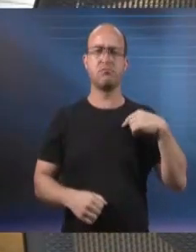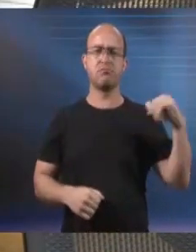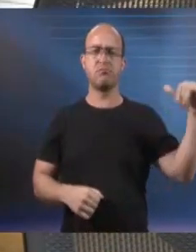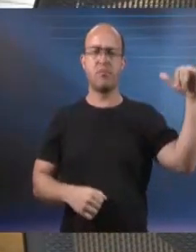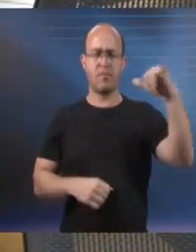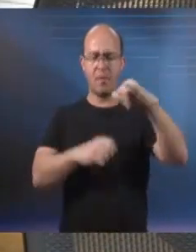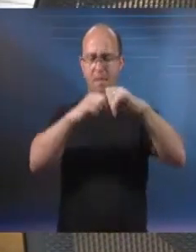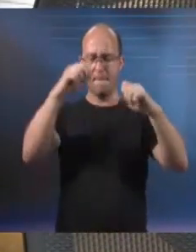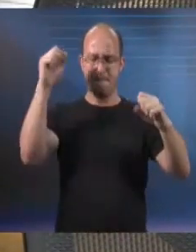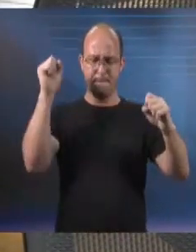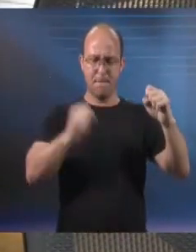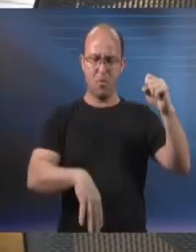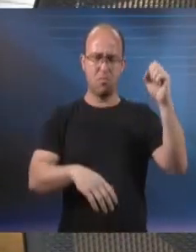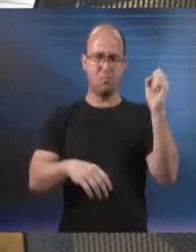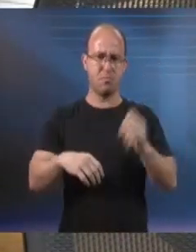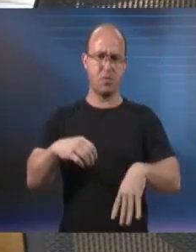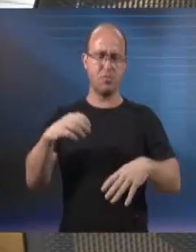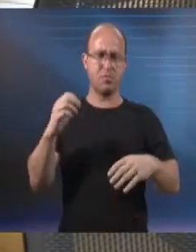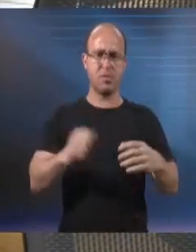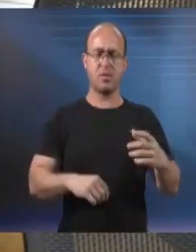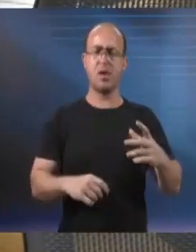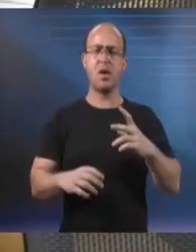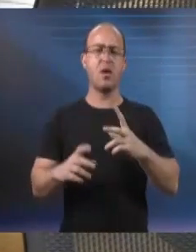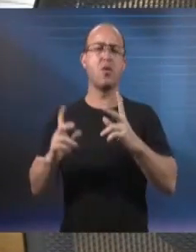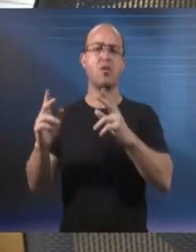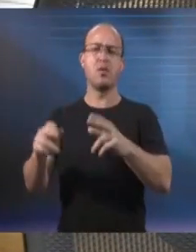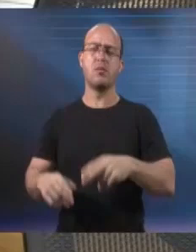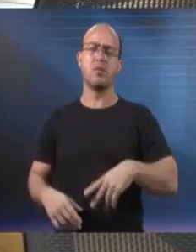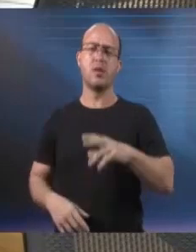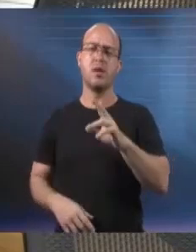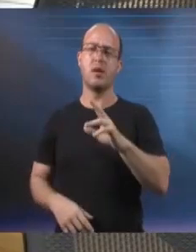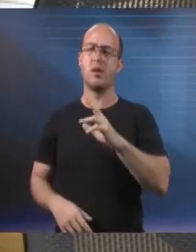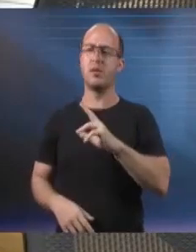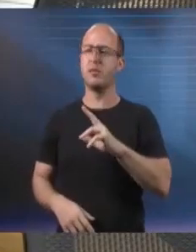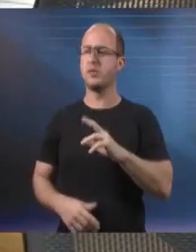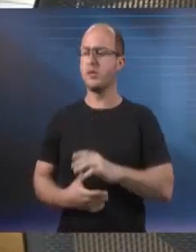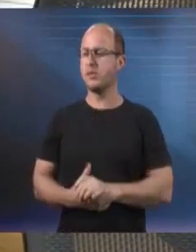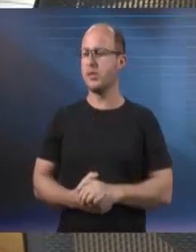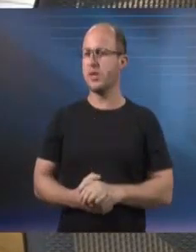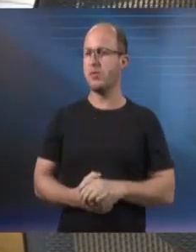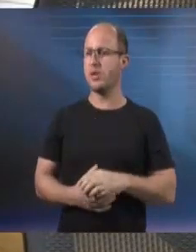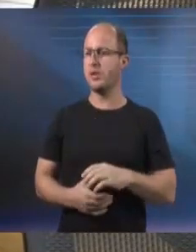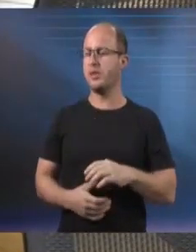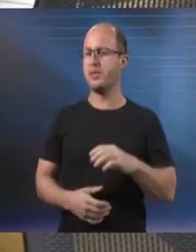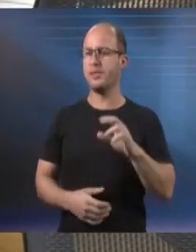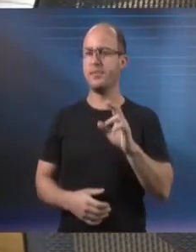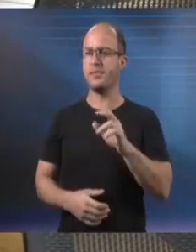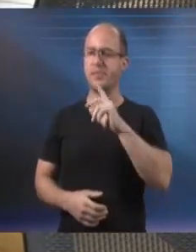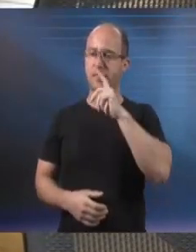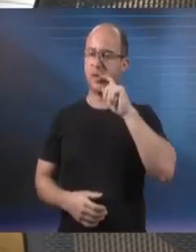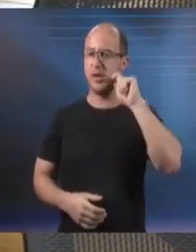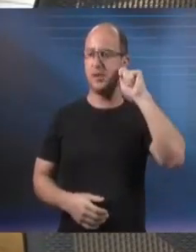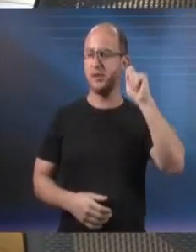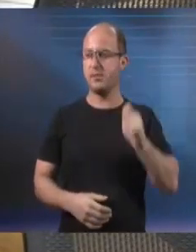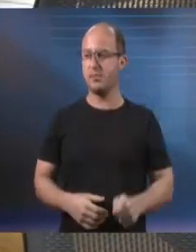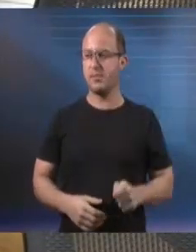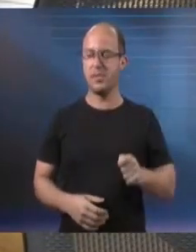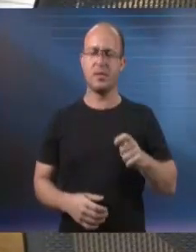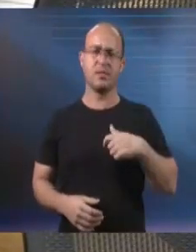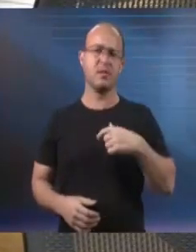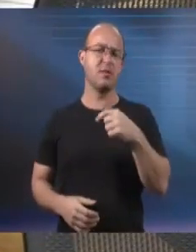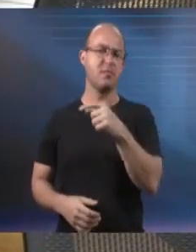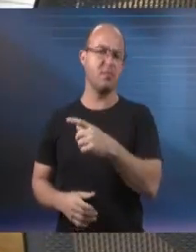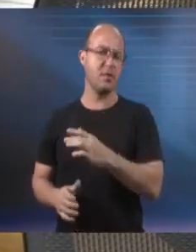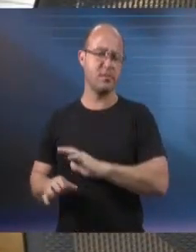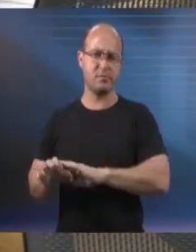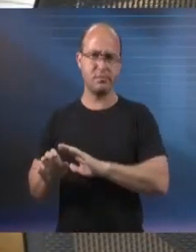bombardeadas. Parece que estamos na Ucrânia, onde está acontecendo uma guerra. Buraco atrás de buraco, e aumentando o número de